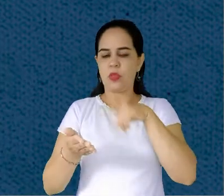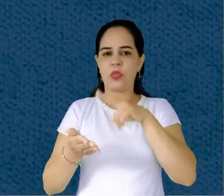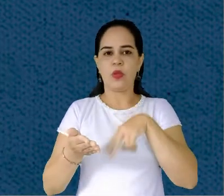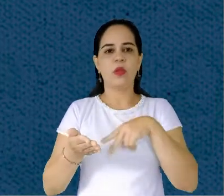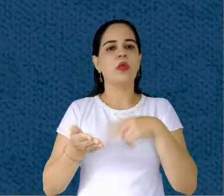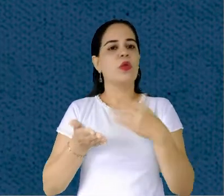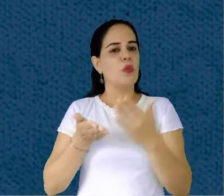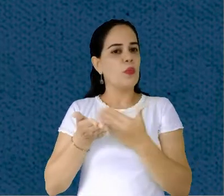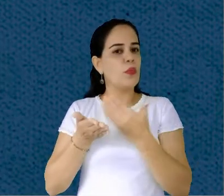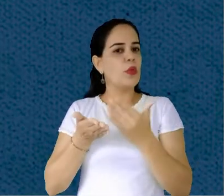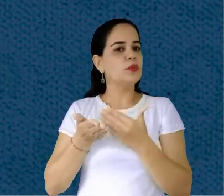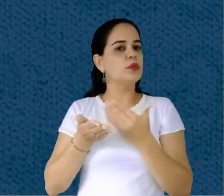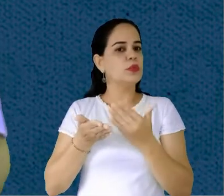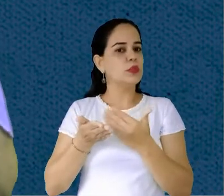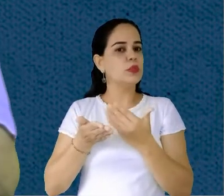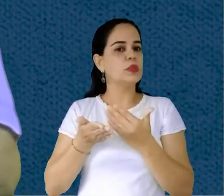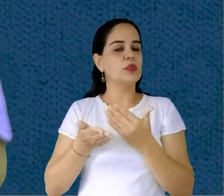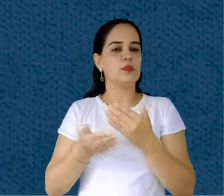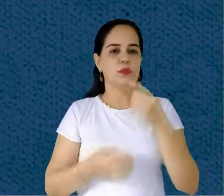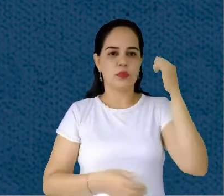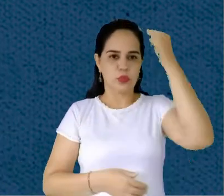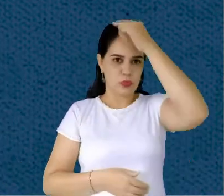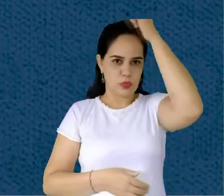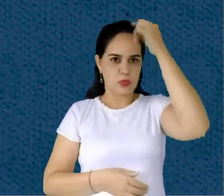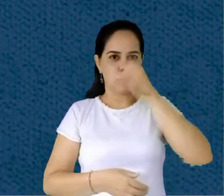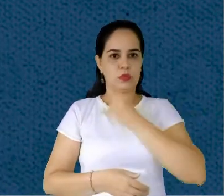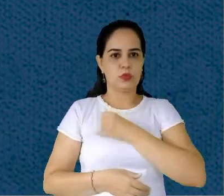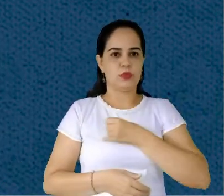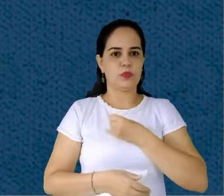lendo todos os domingos um trecho